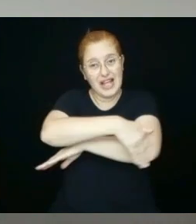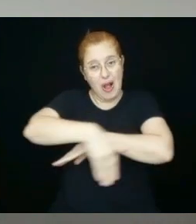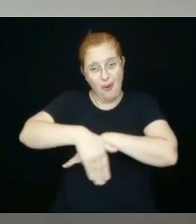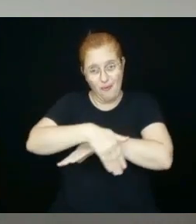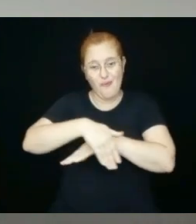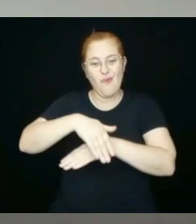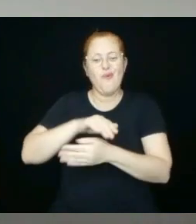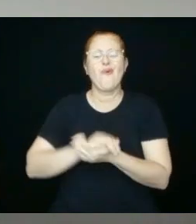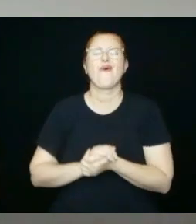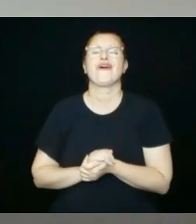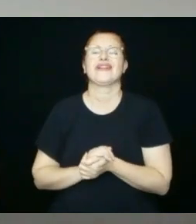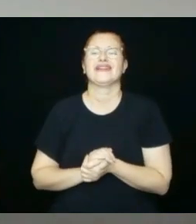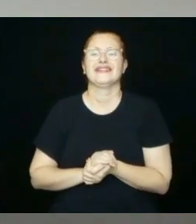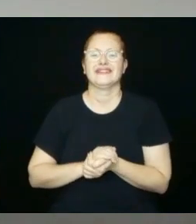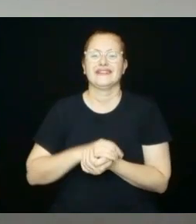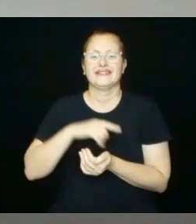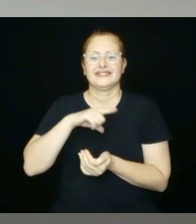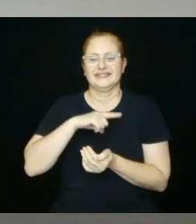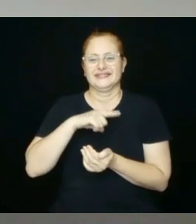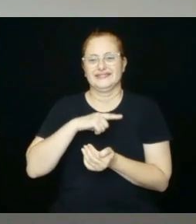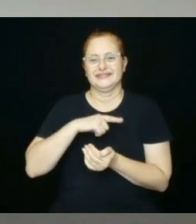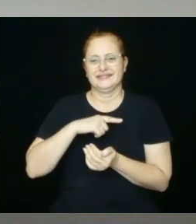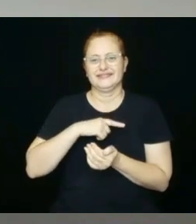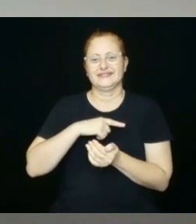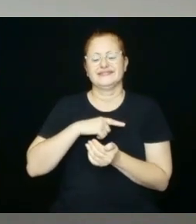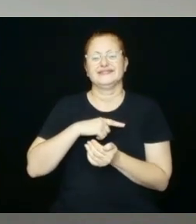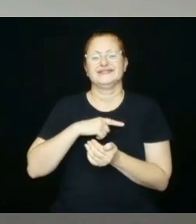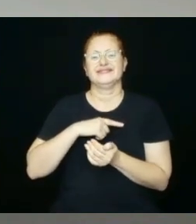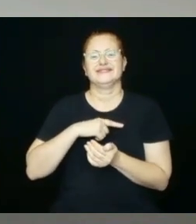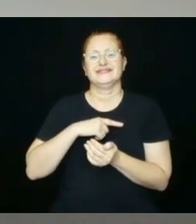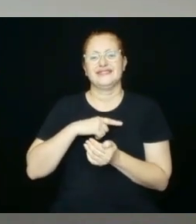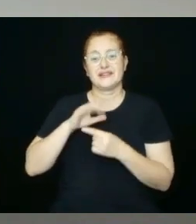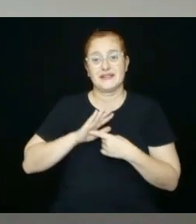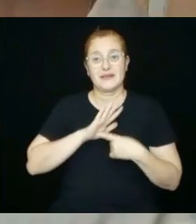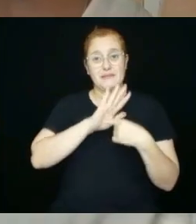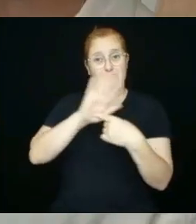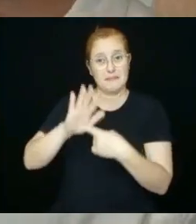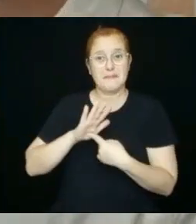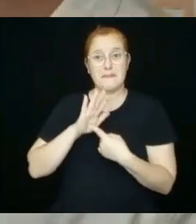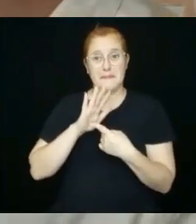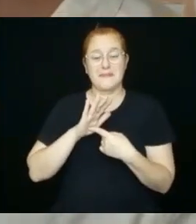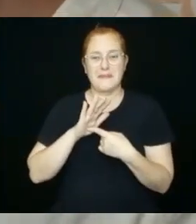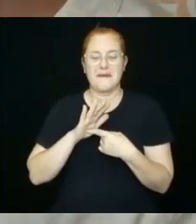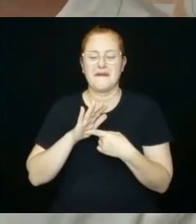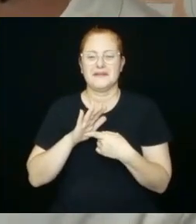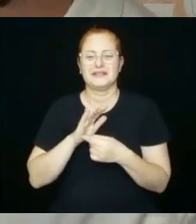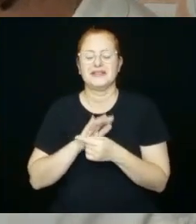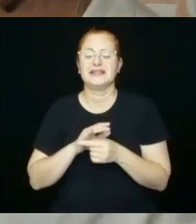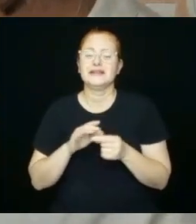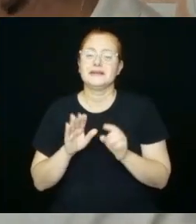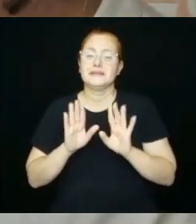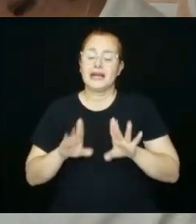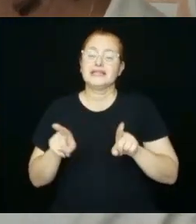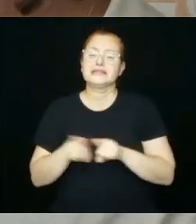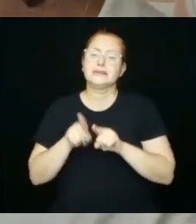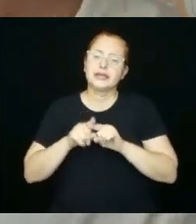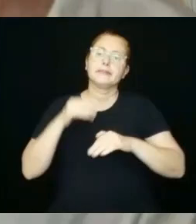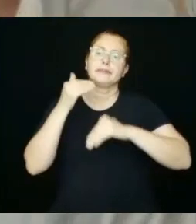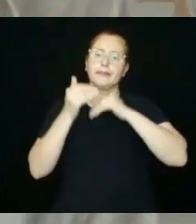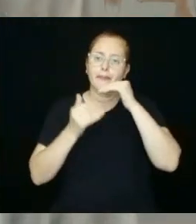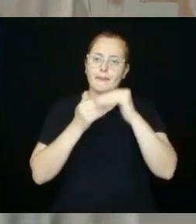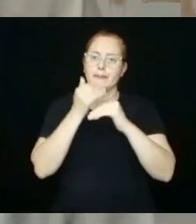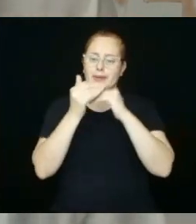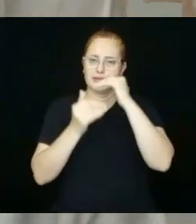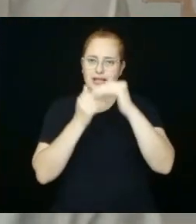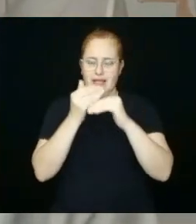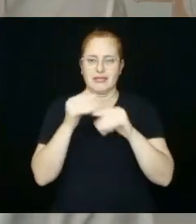coisa que passa o grafite por cima, né? E aí aparece a superfície. Mas também no processo, né? Isso